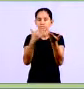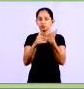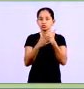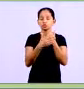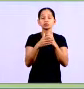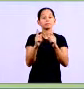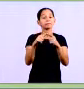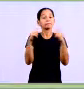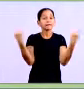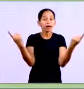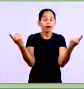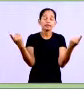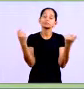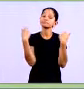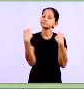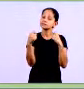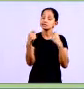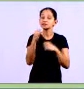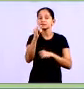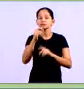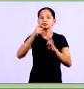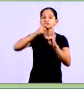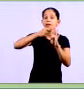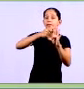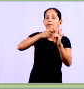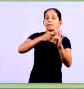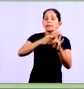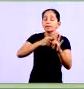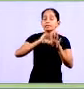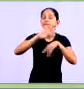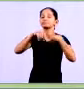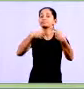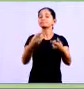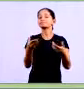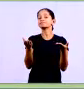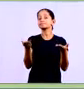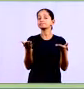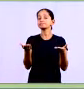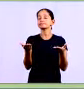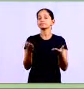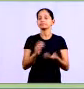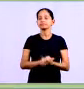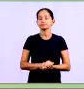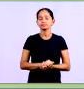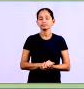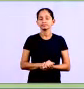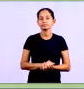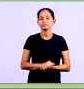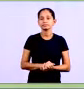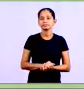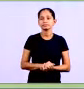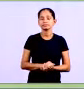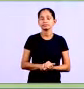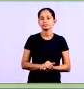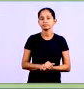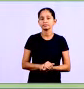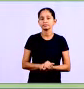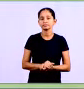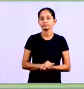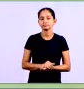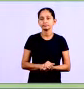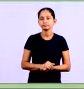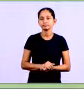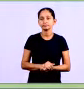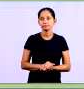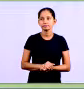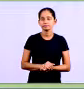Em contrapartida, sendo a prazo, eu tenho a conta, deixa eu mudar o nome aqui, para ficar mais fácil.